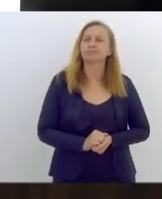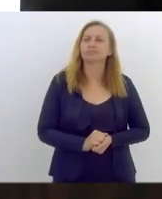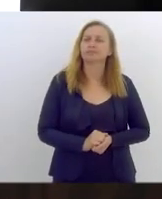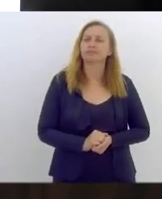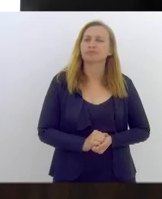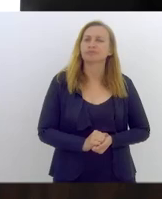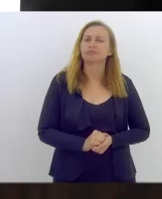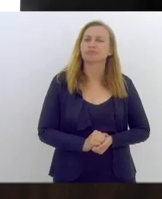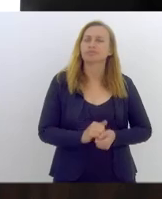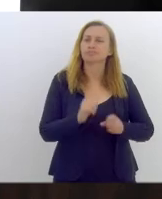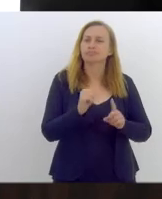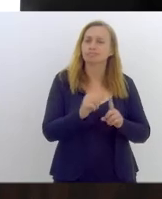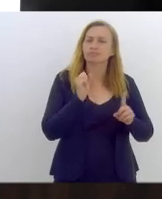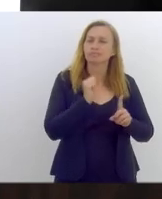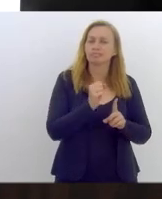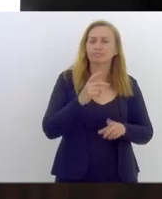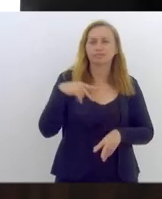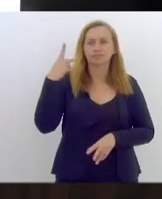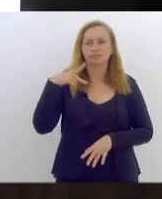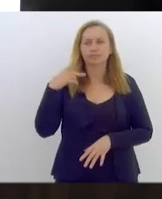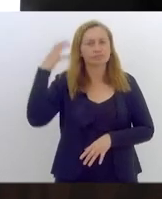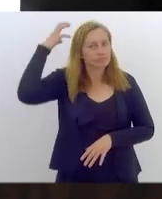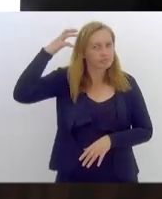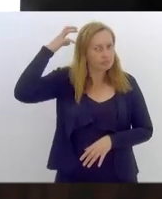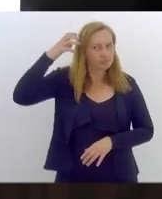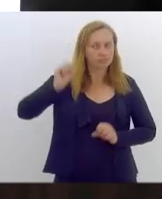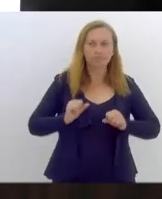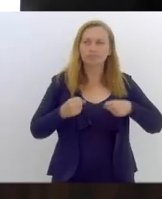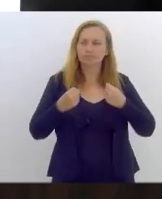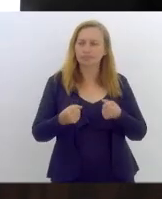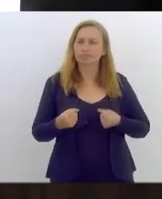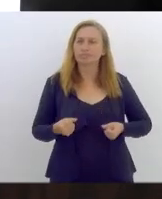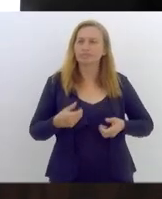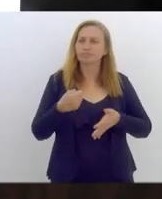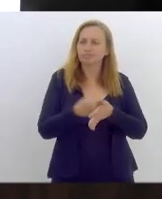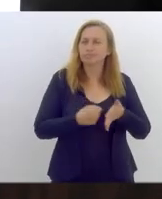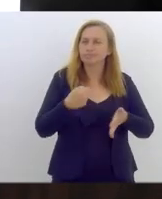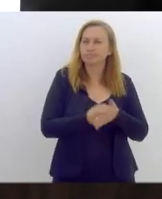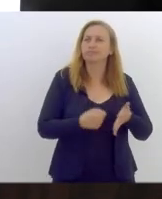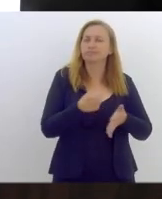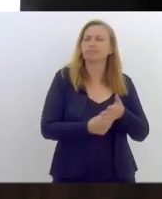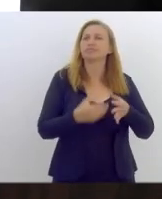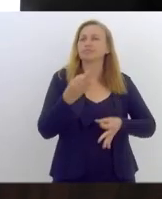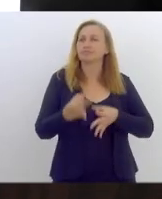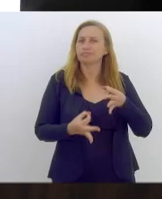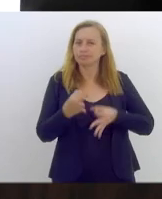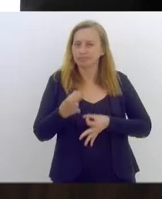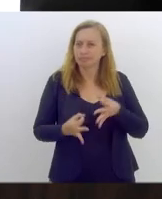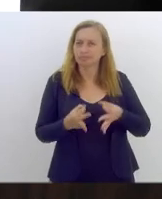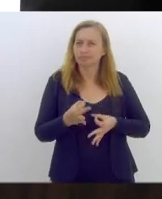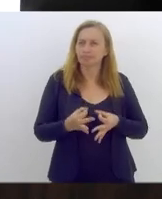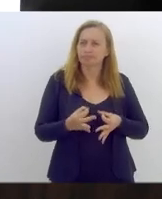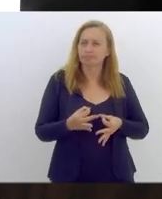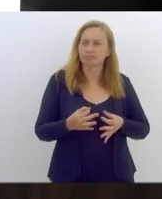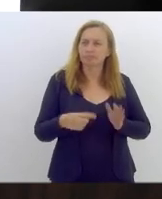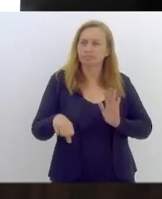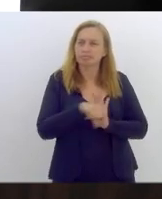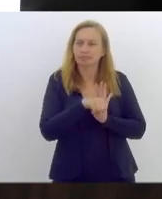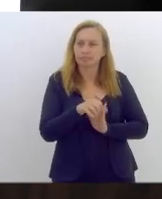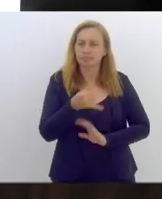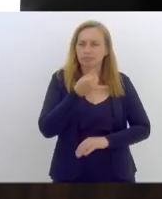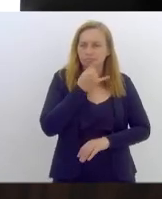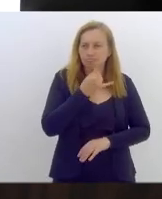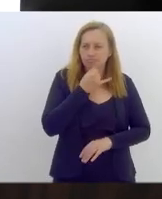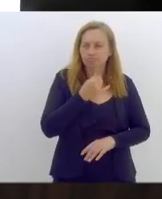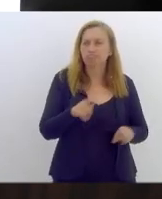Desde o feminicídio político de Marielle Franco, vem se dedicando incansavelmente na luta por justiça para esse crime tão bárbaro.